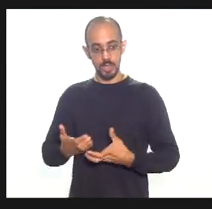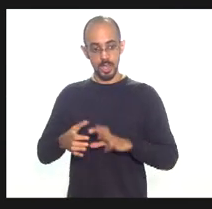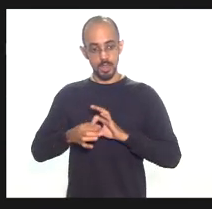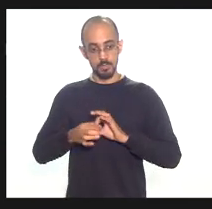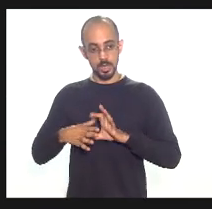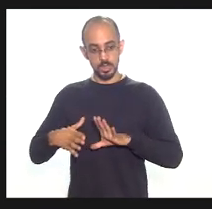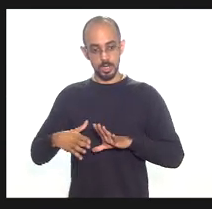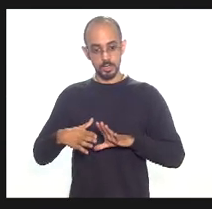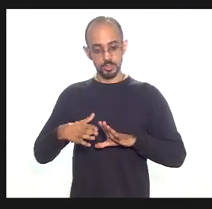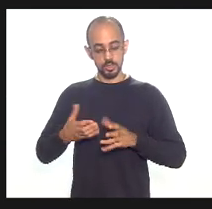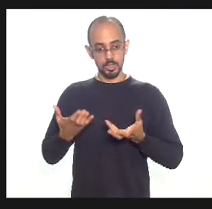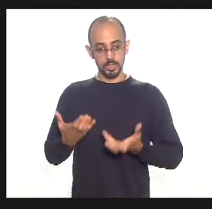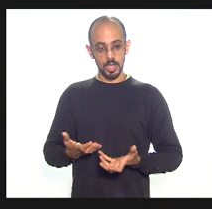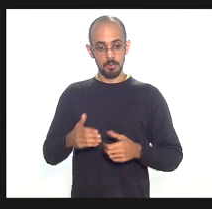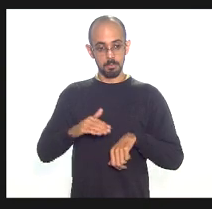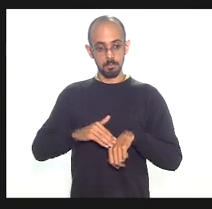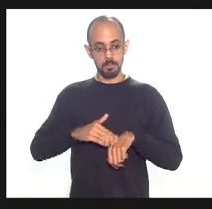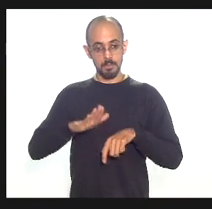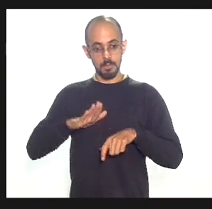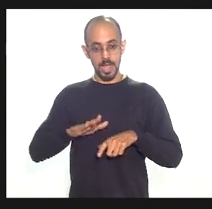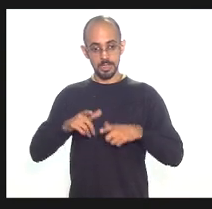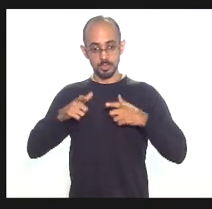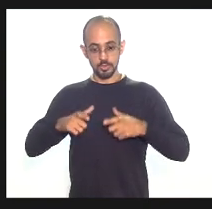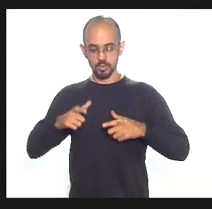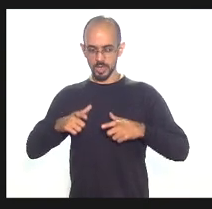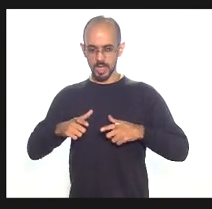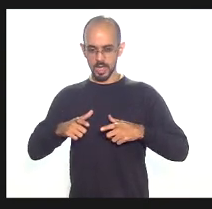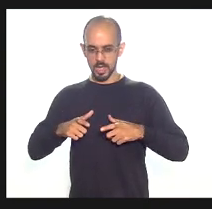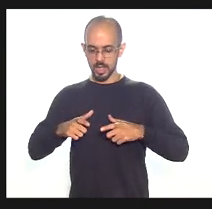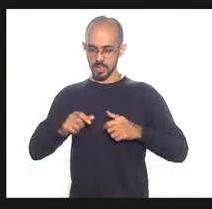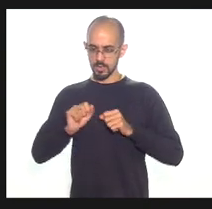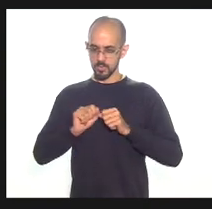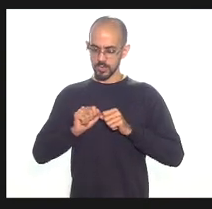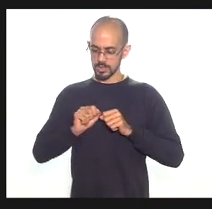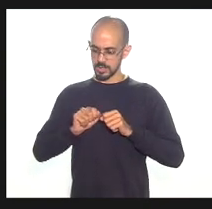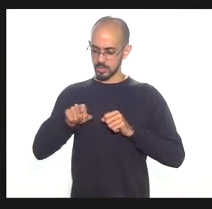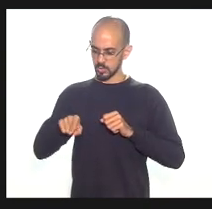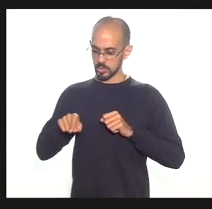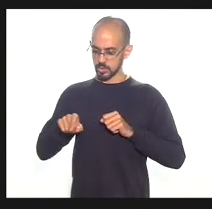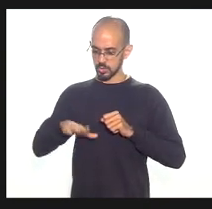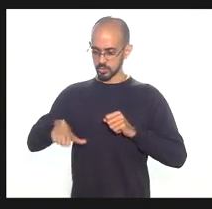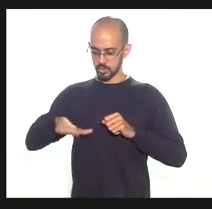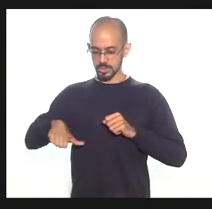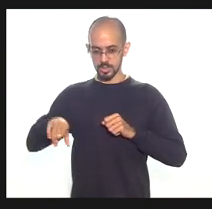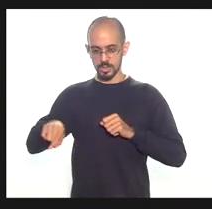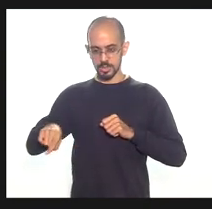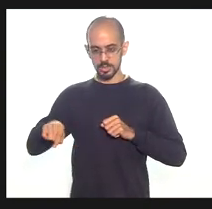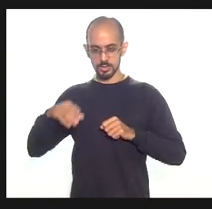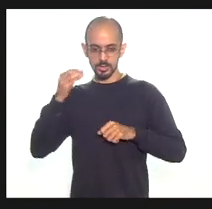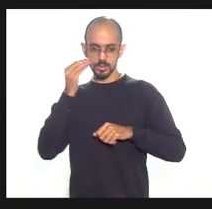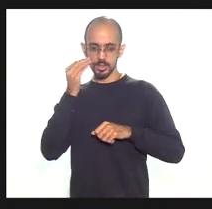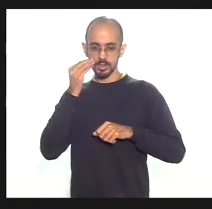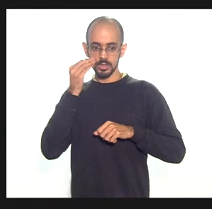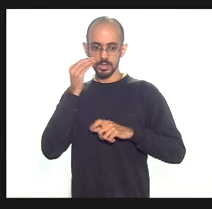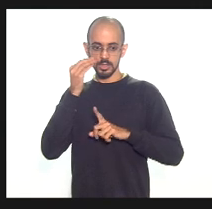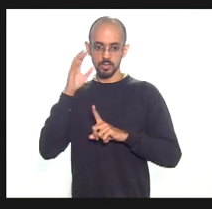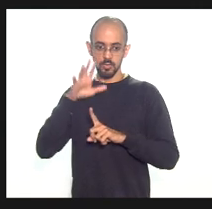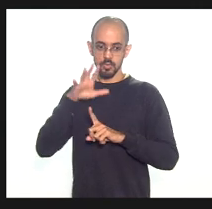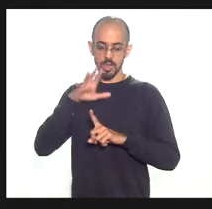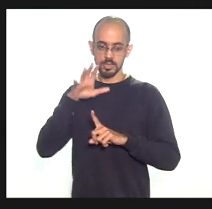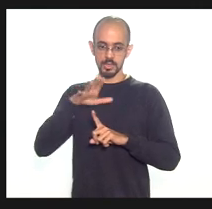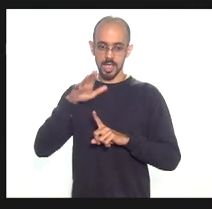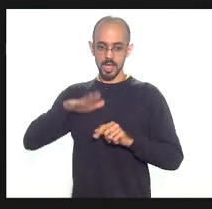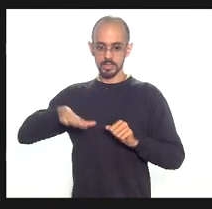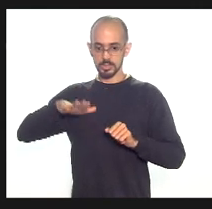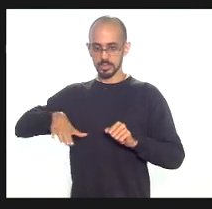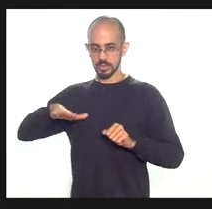mais espaço fazendo isso com as nossas crianças tentando dominar psicologicamente as nossas